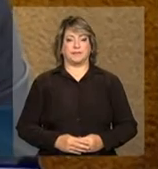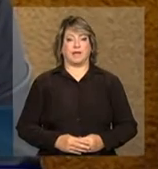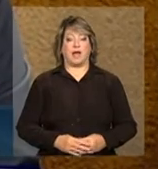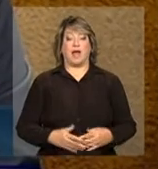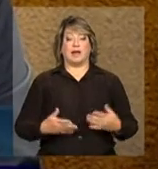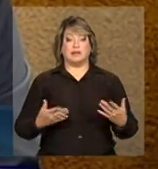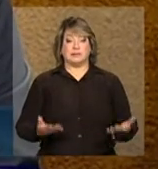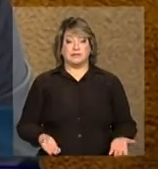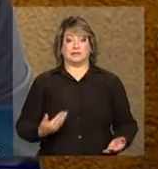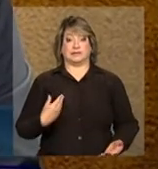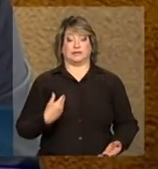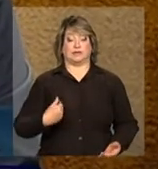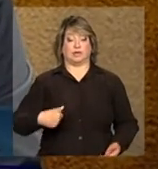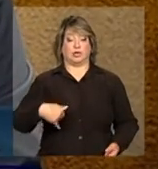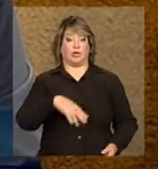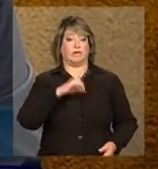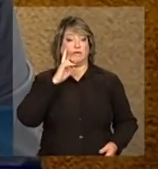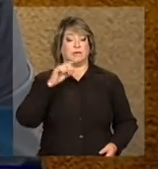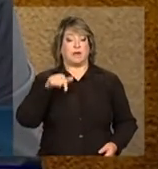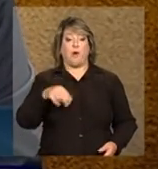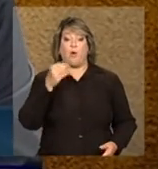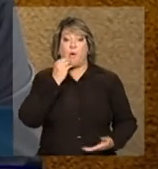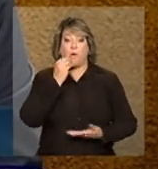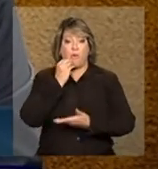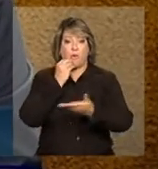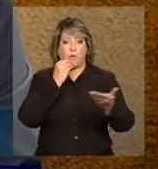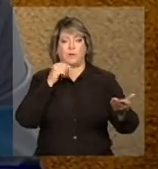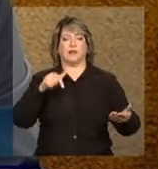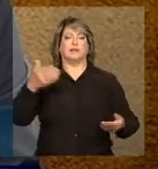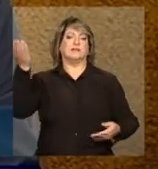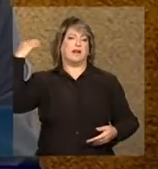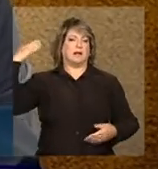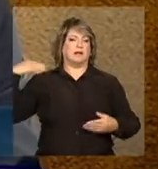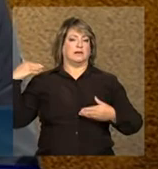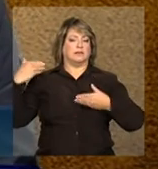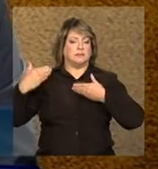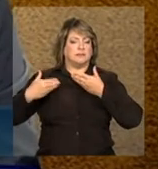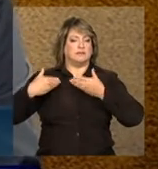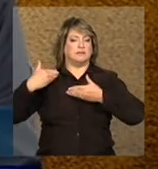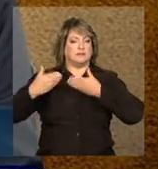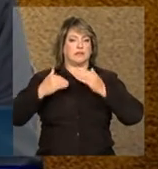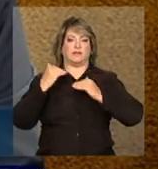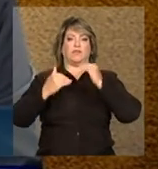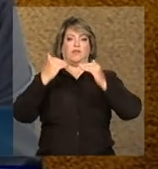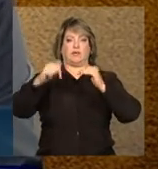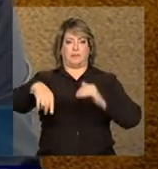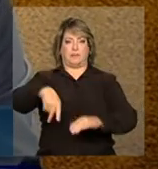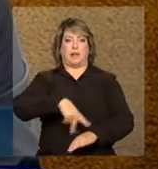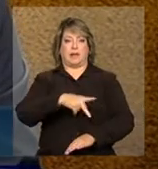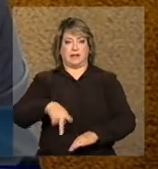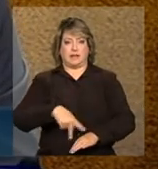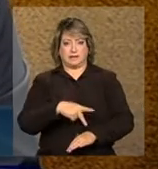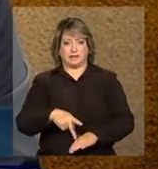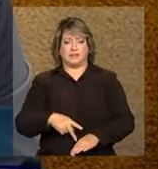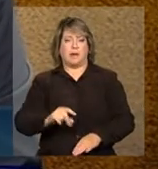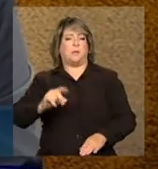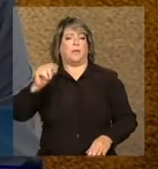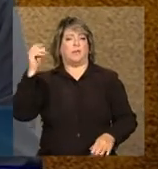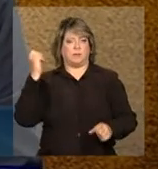essa oportunidade. É um processo que já vem se desenvolvendo no nosso país, podemos dizer, há